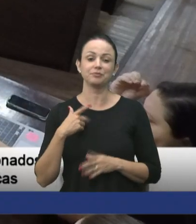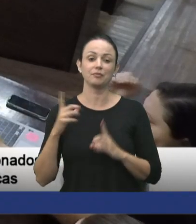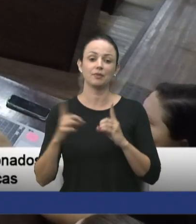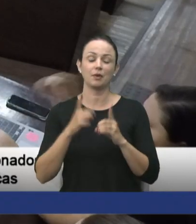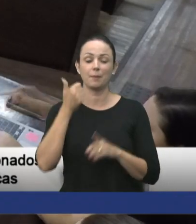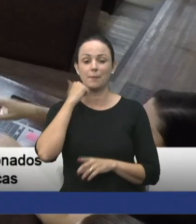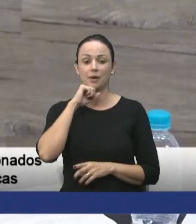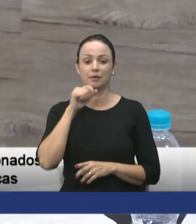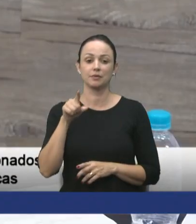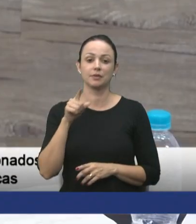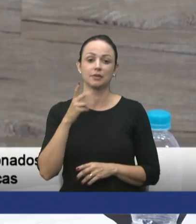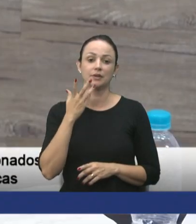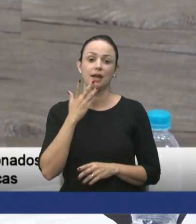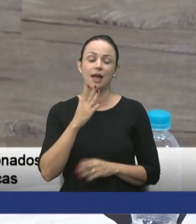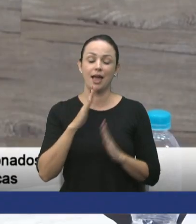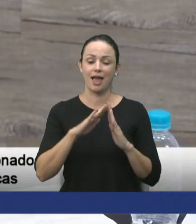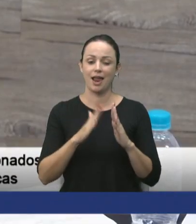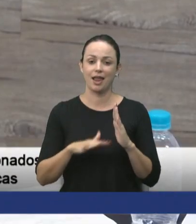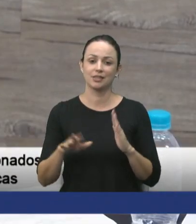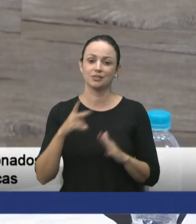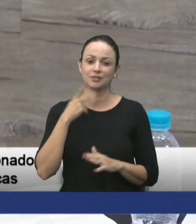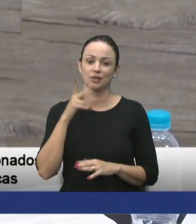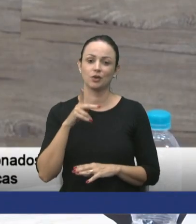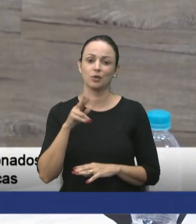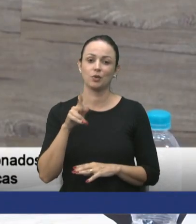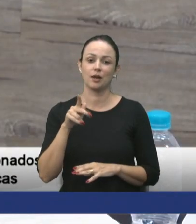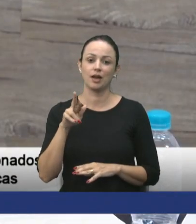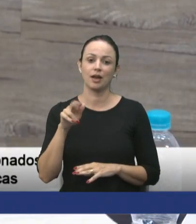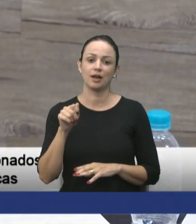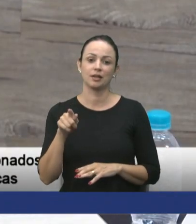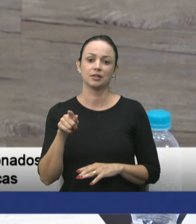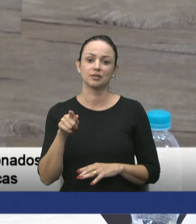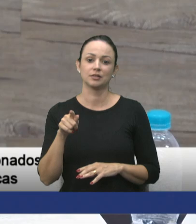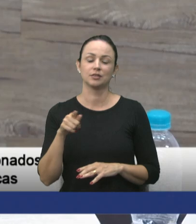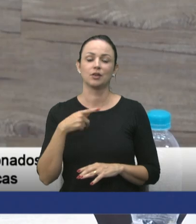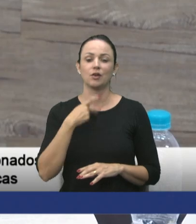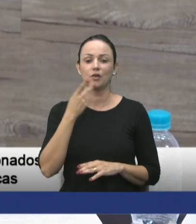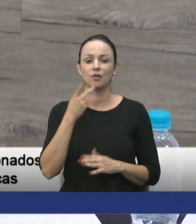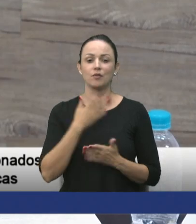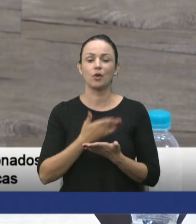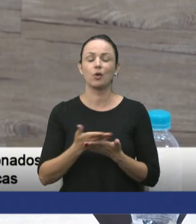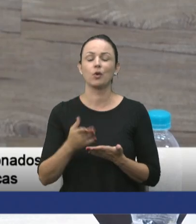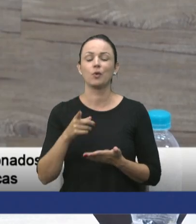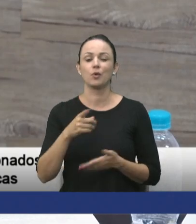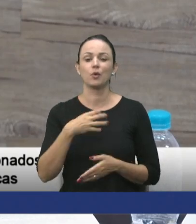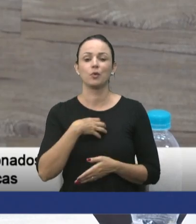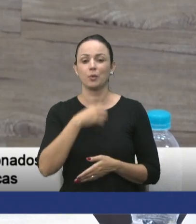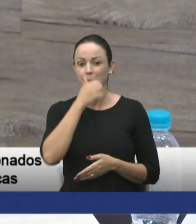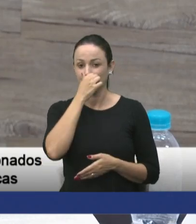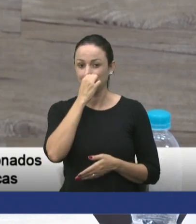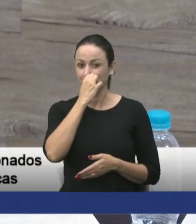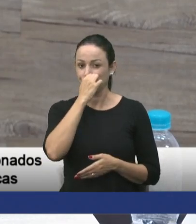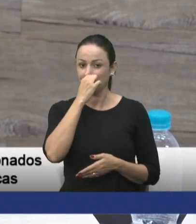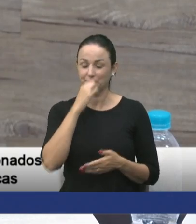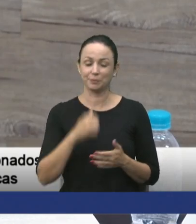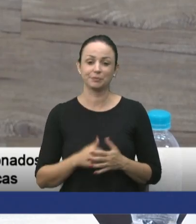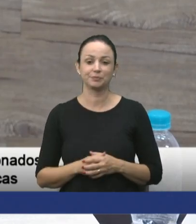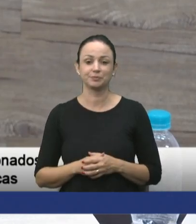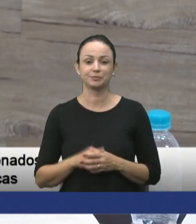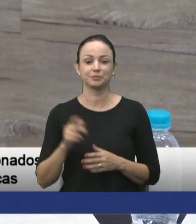na creche, a fala foi essa, exatamente a sua, Gra. Porque a gente começou a falar da conduta, e